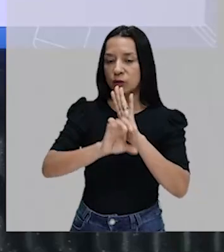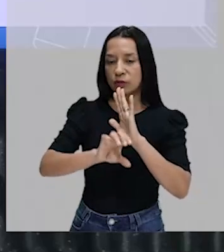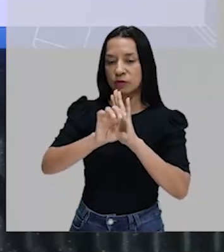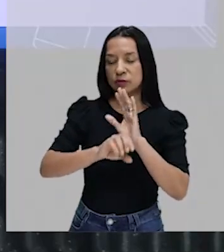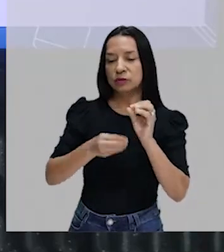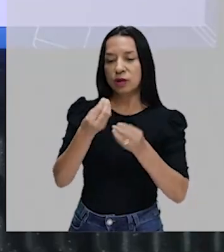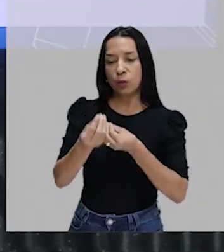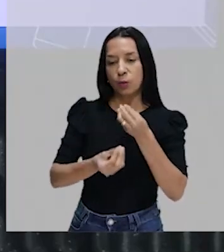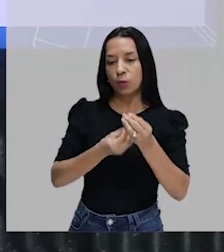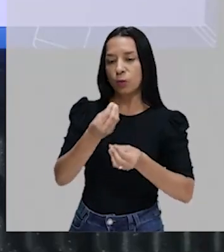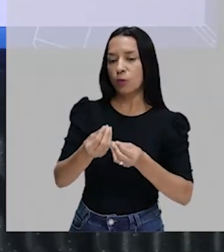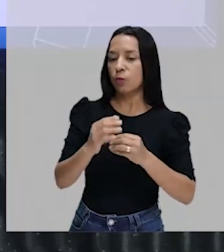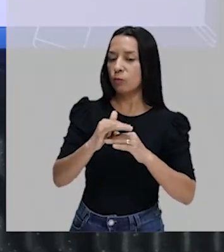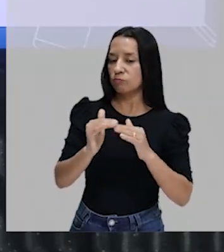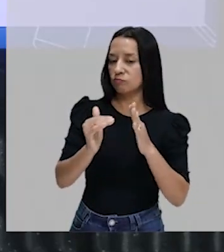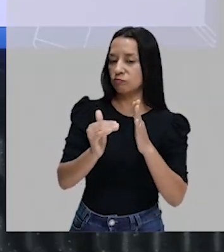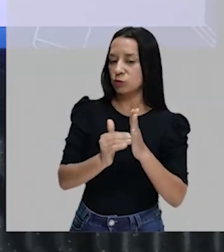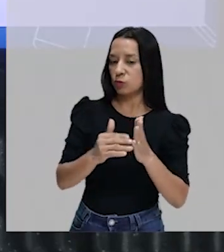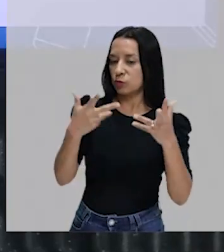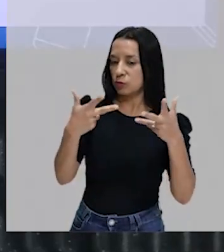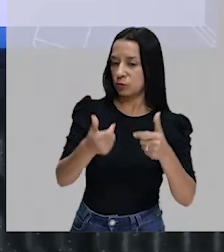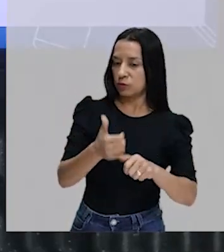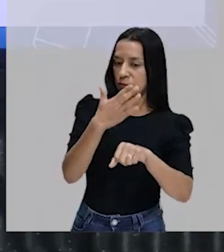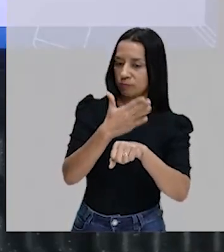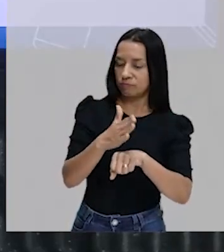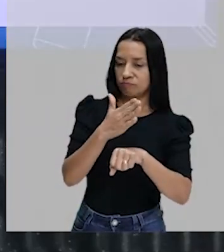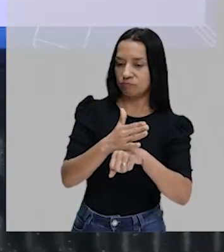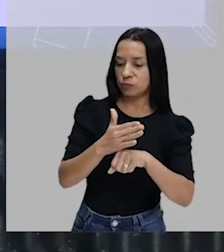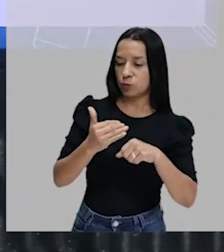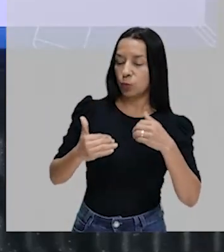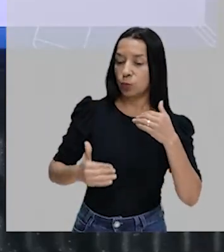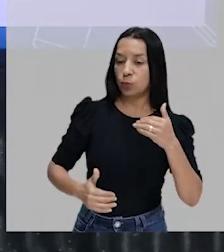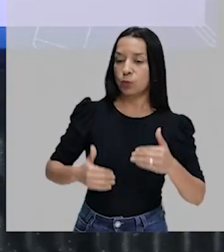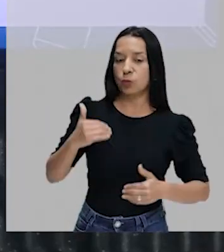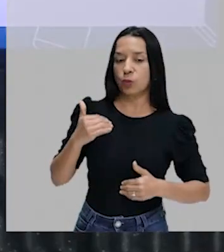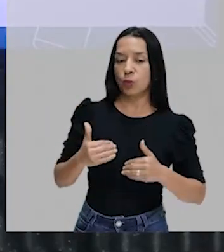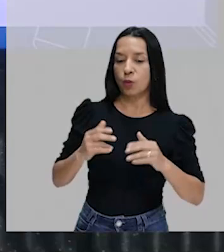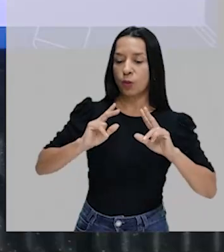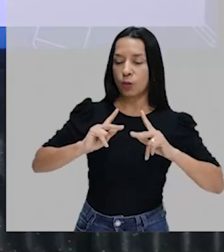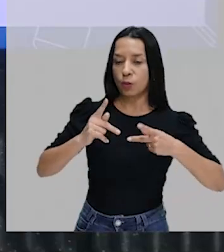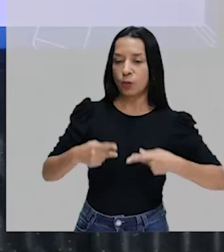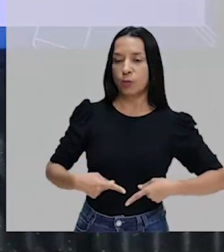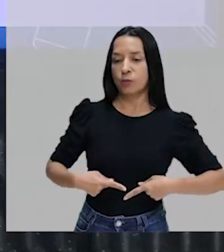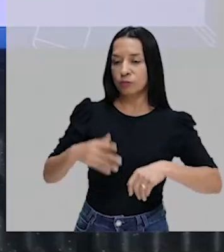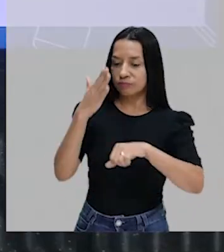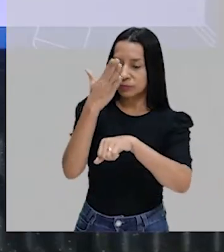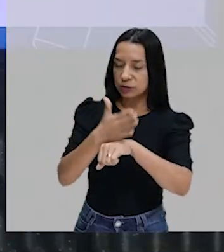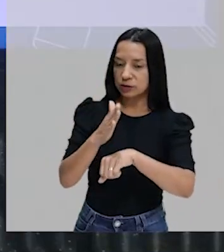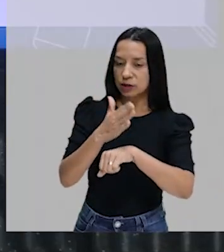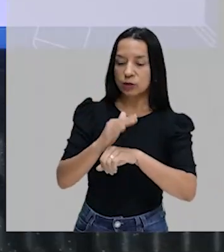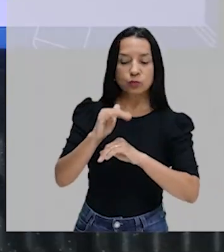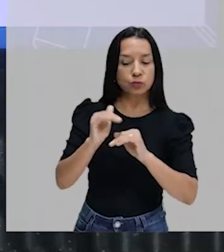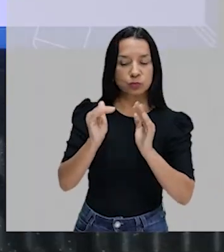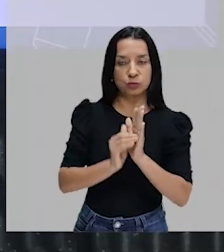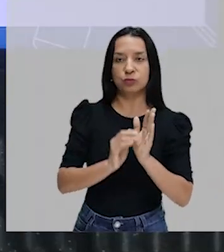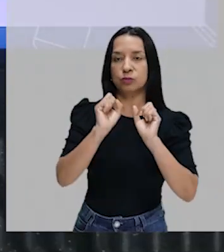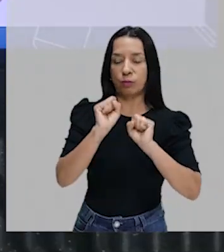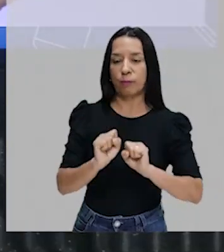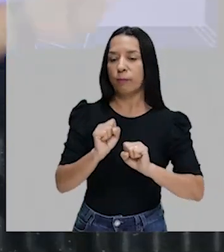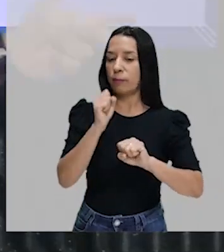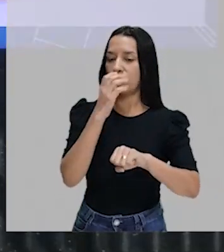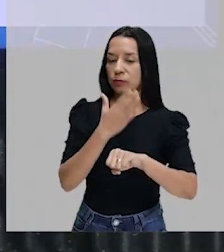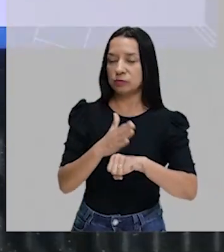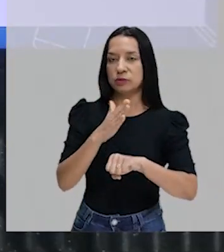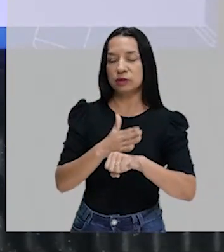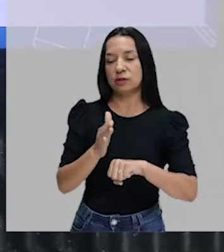todo atributo físico treinável no organismo humano. Treinável, tudo aquilo que o indivíduo pode